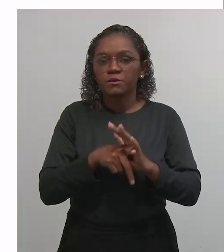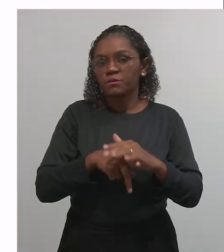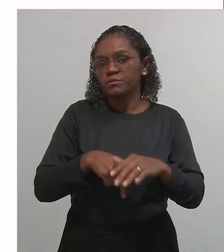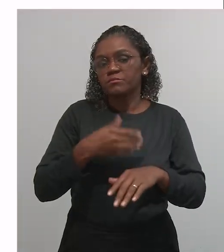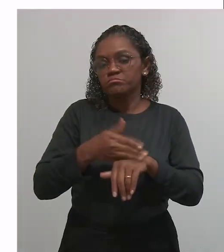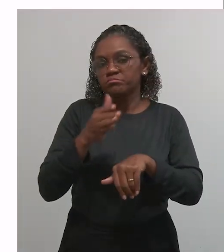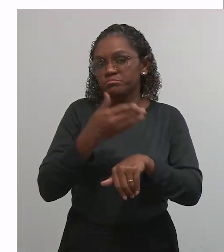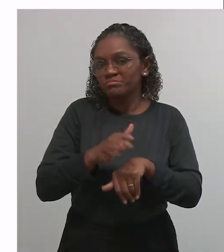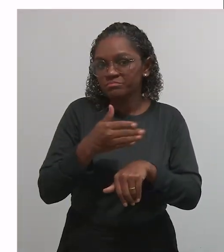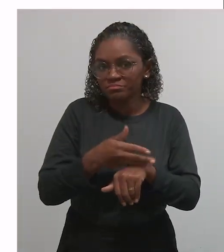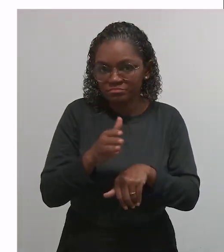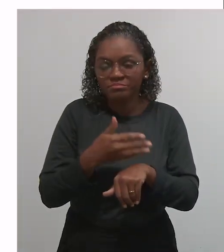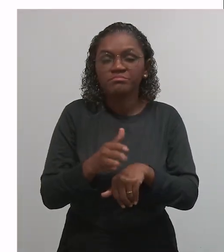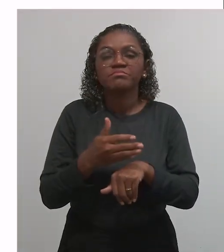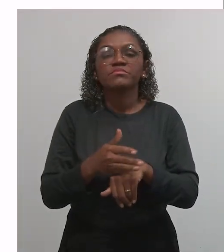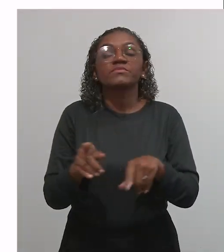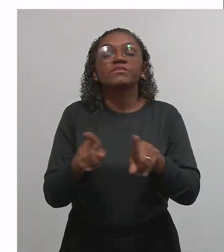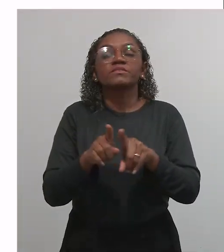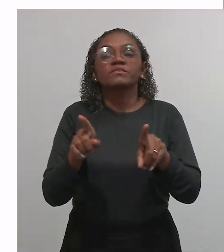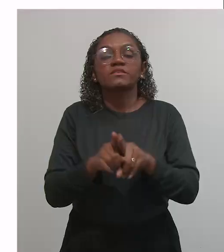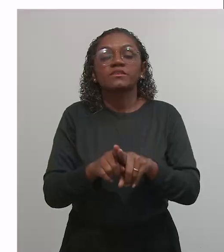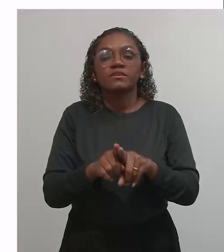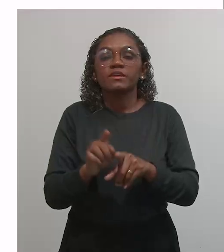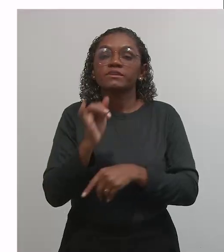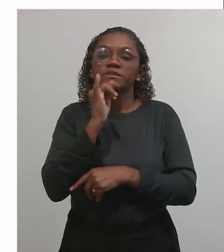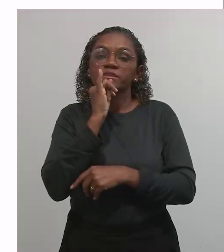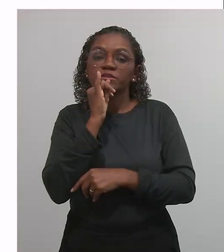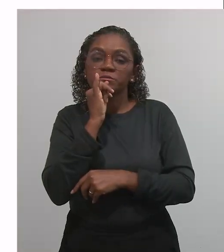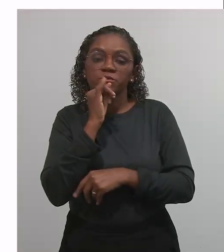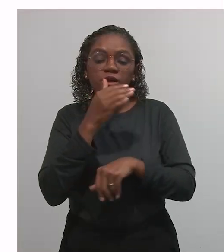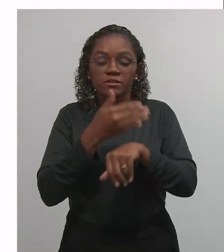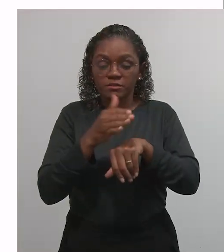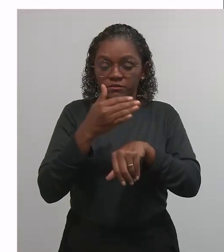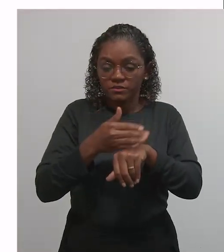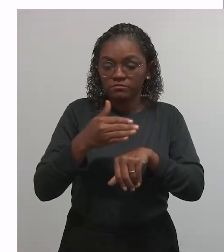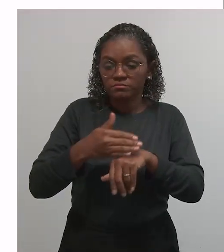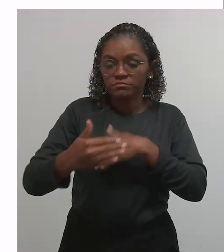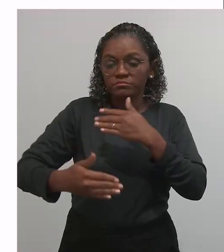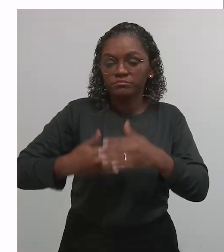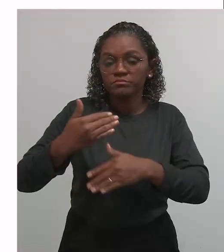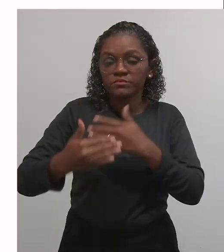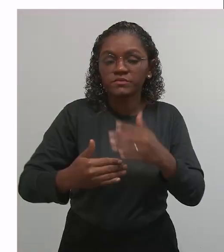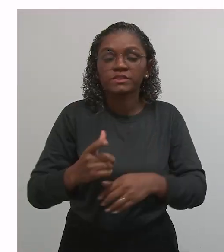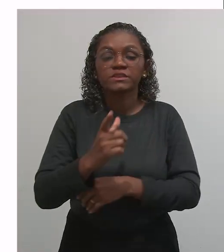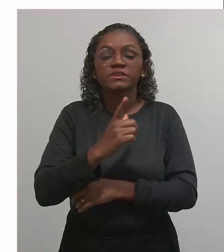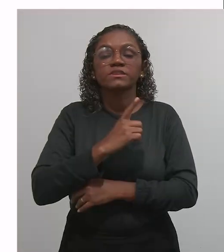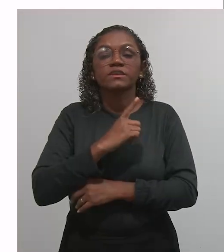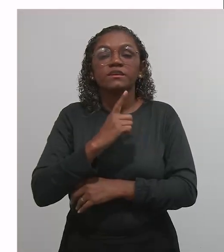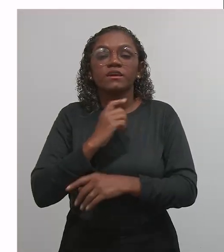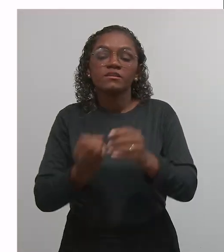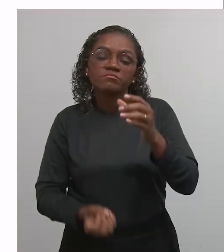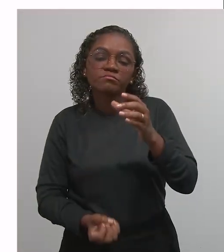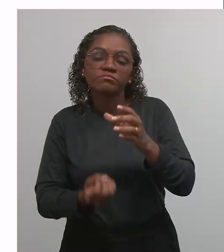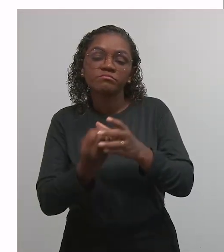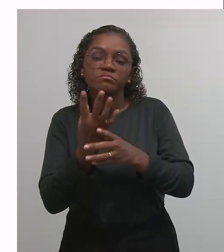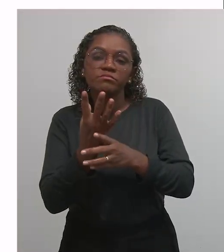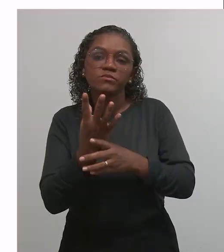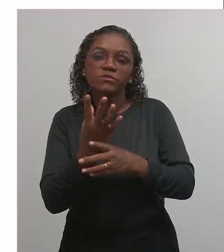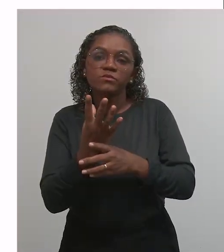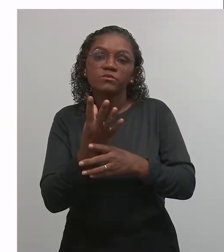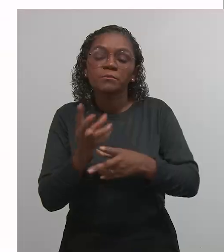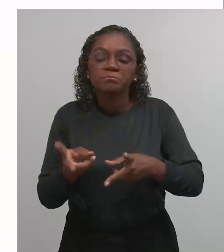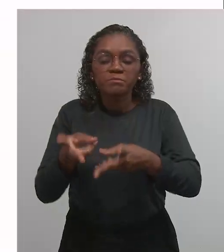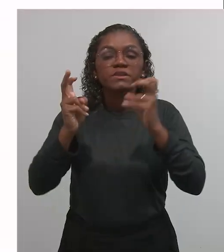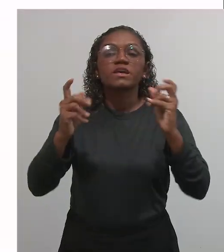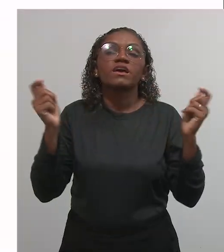atividades práticas, né? E a partir dessas atividades práticas, acontece então a criação de